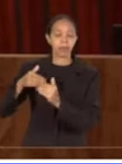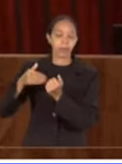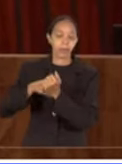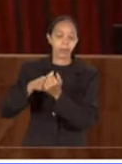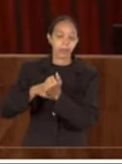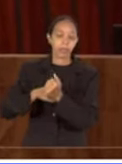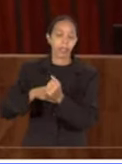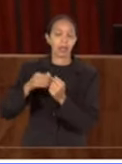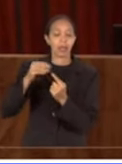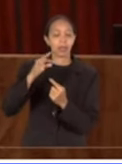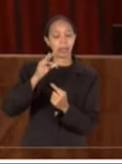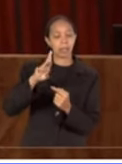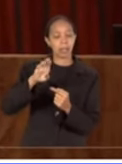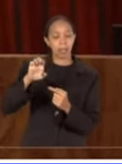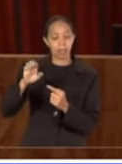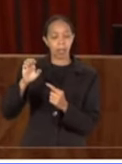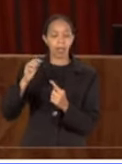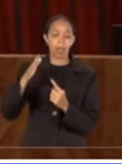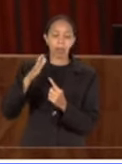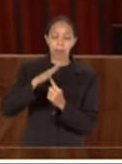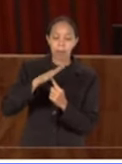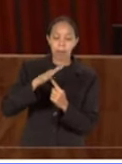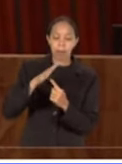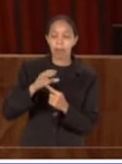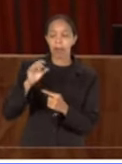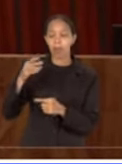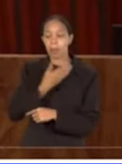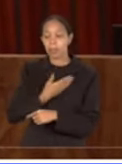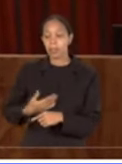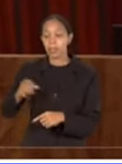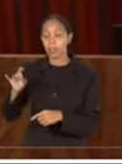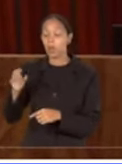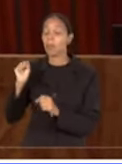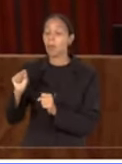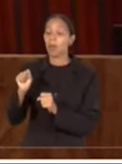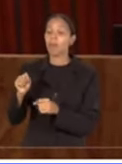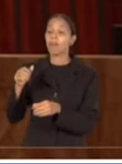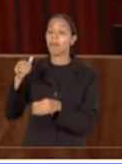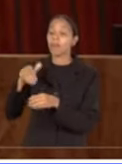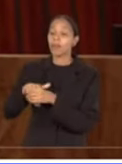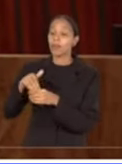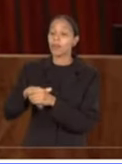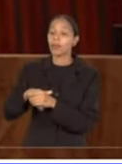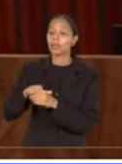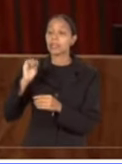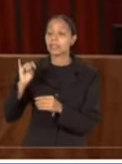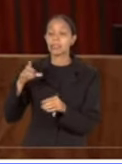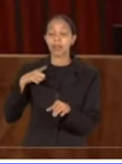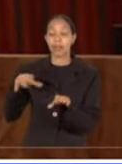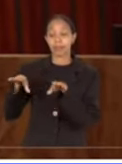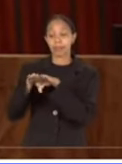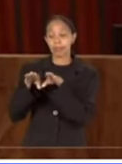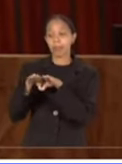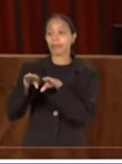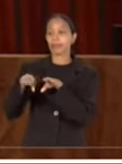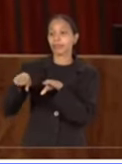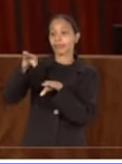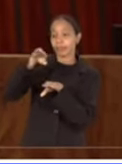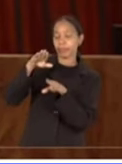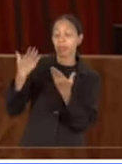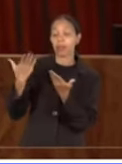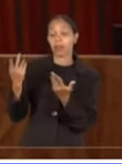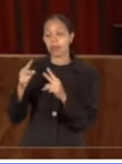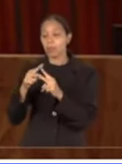o presidente só poderia votar em caso de desempate e, portanto, suscita estas